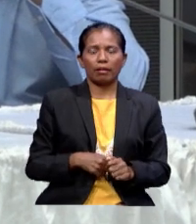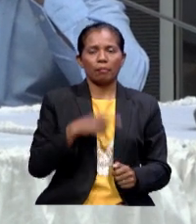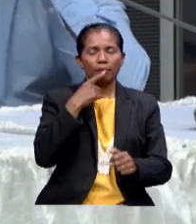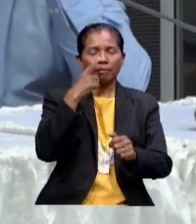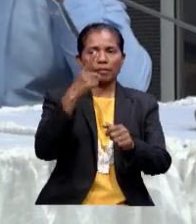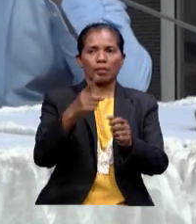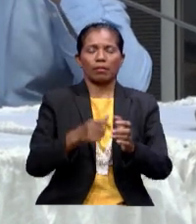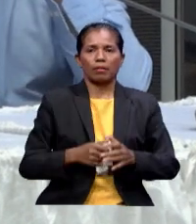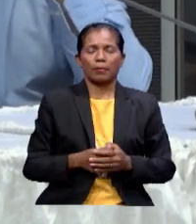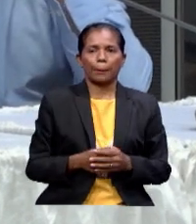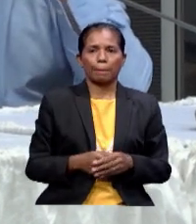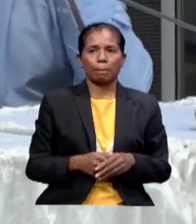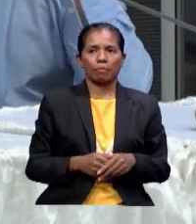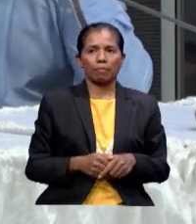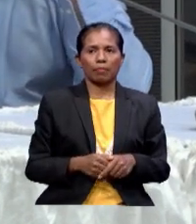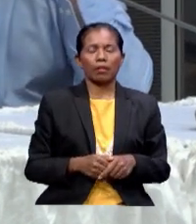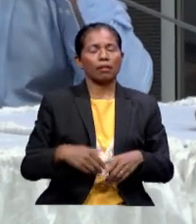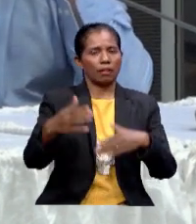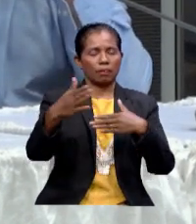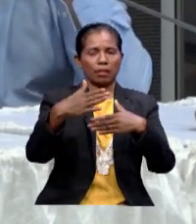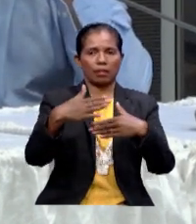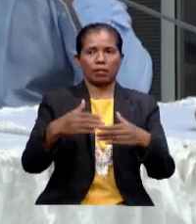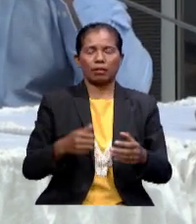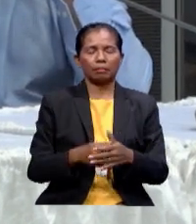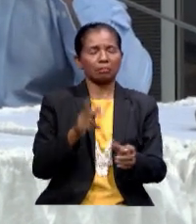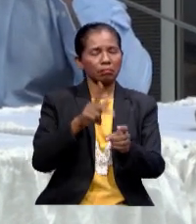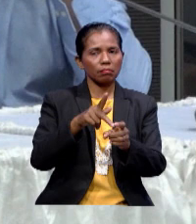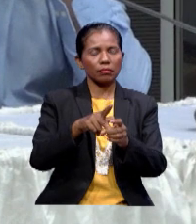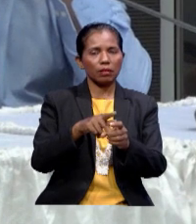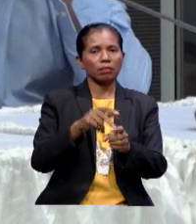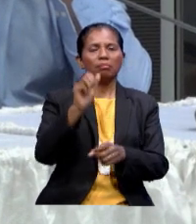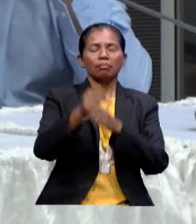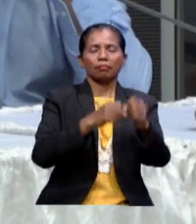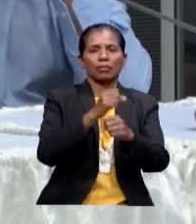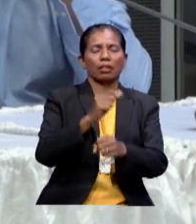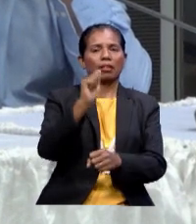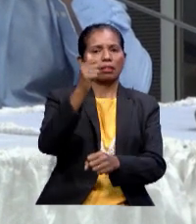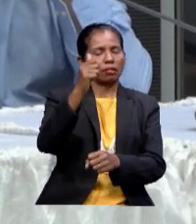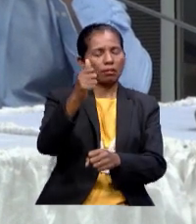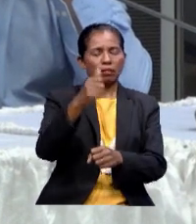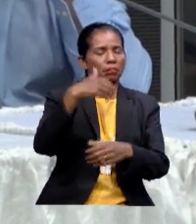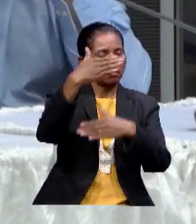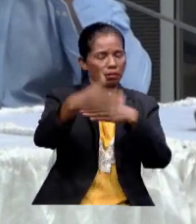né? Vê-se. 10 anos, 12 anos para a nação de Estumoro.